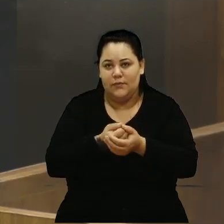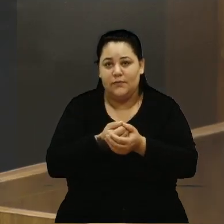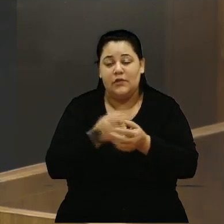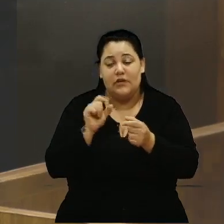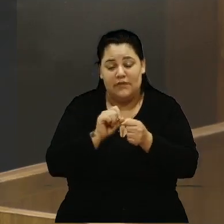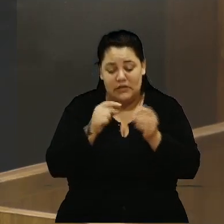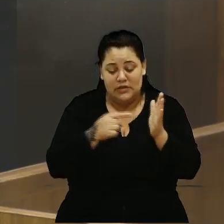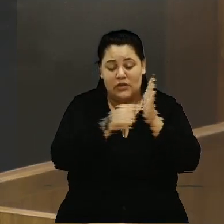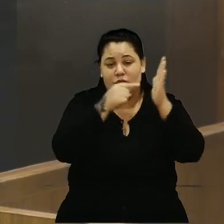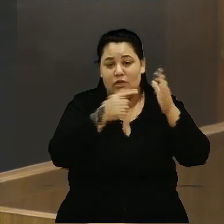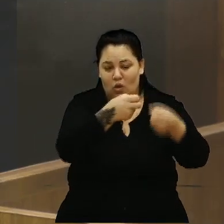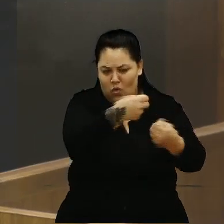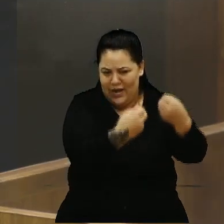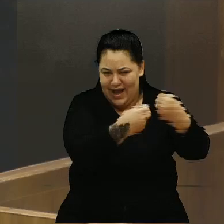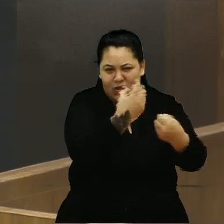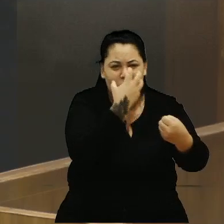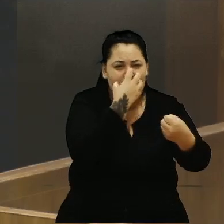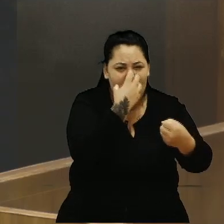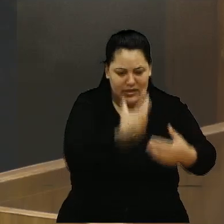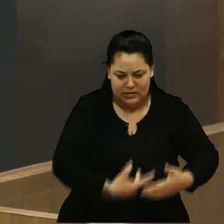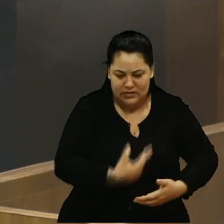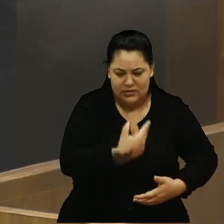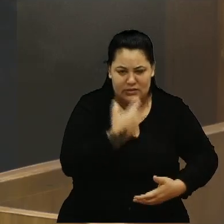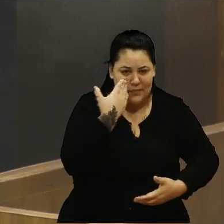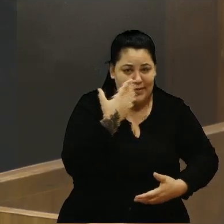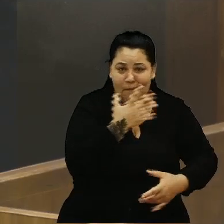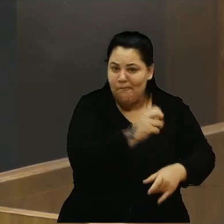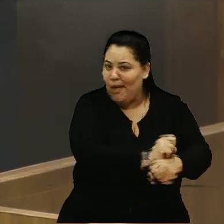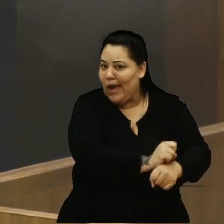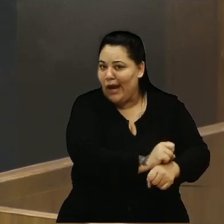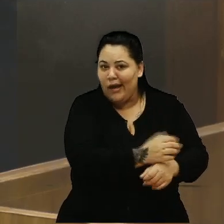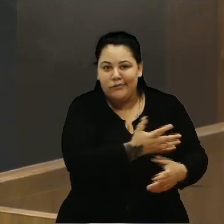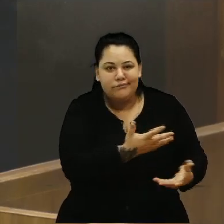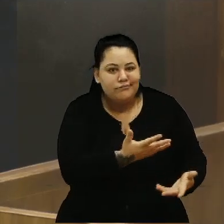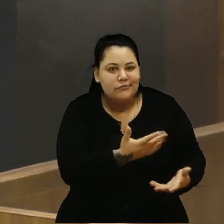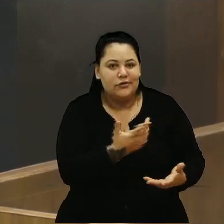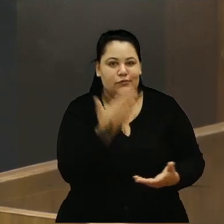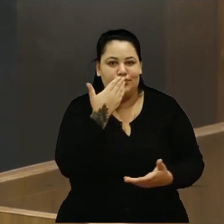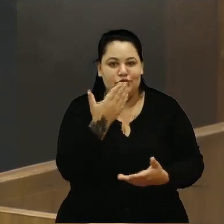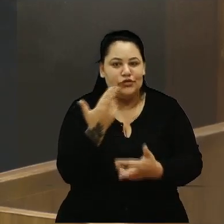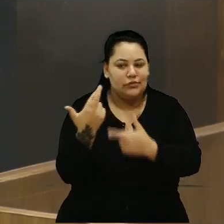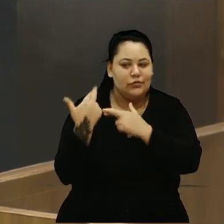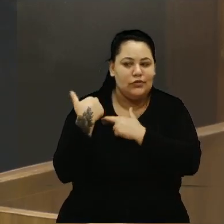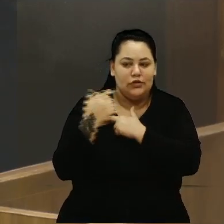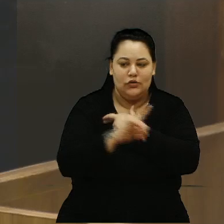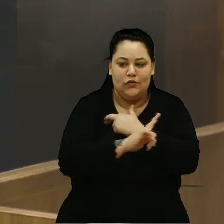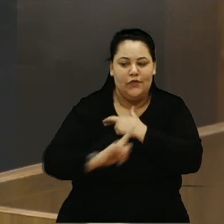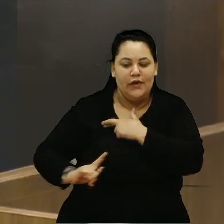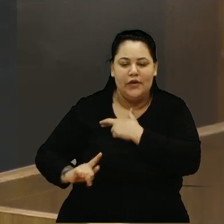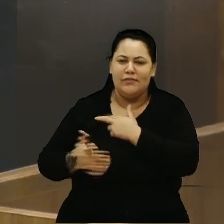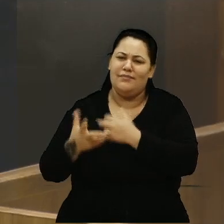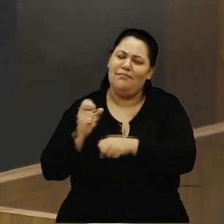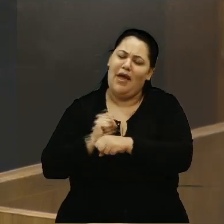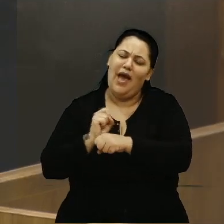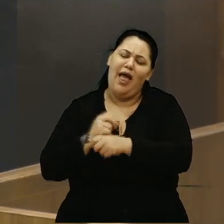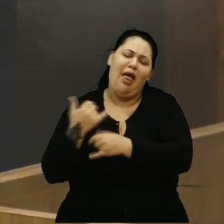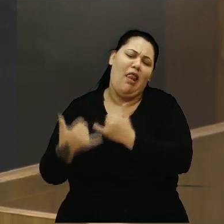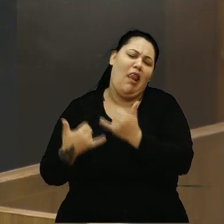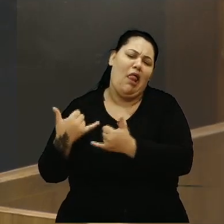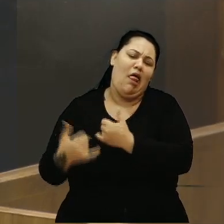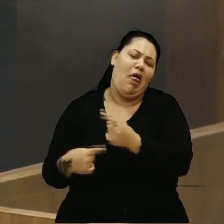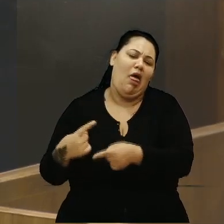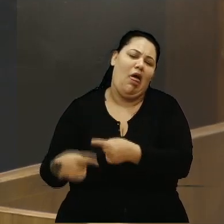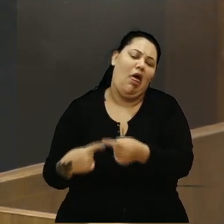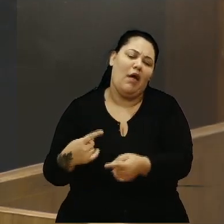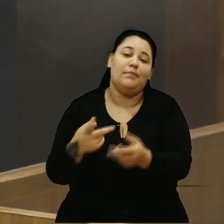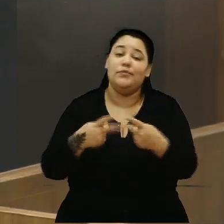aqui, Castramóvel e tudo mais. Então, eu peço responsabilidade de parte do governo, que não brinque, né, com o povo, que a gente está aqui